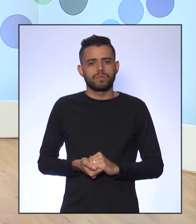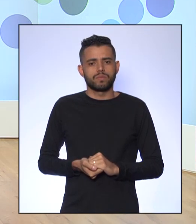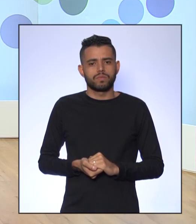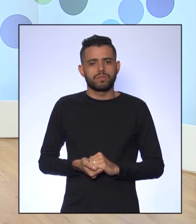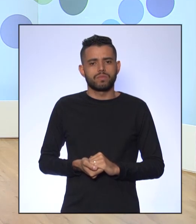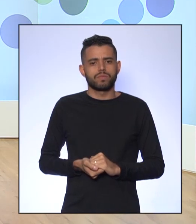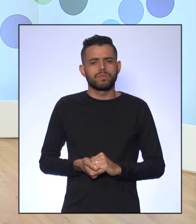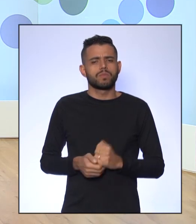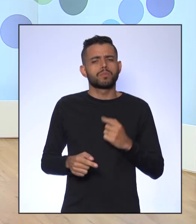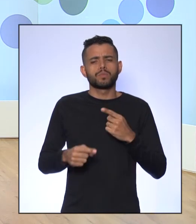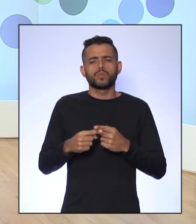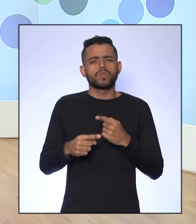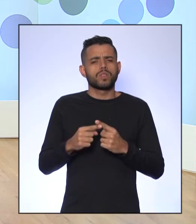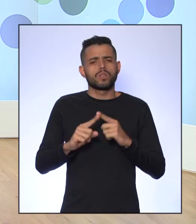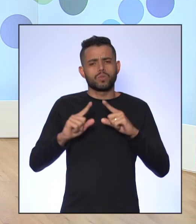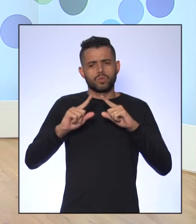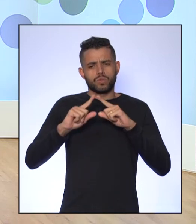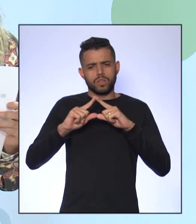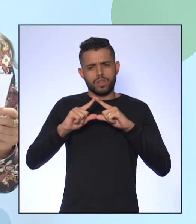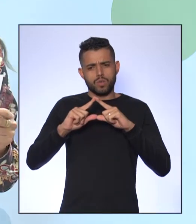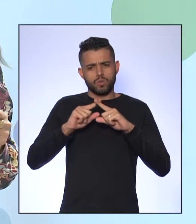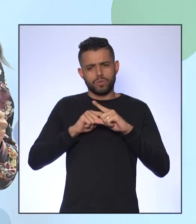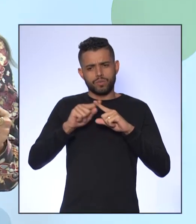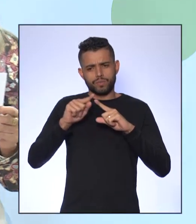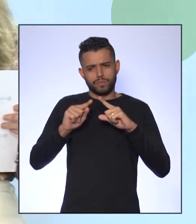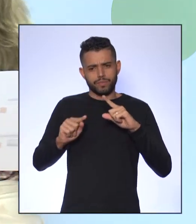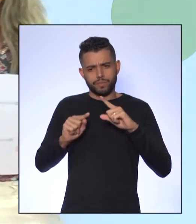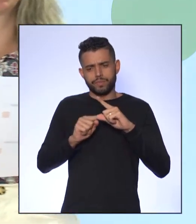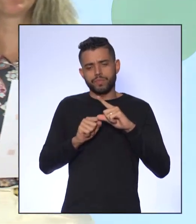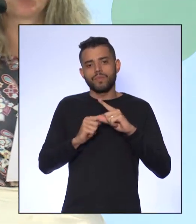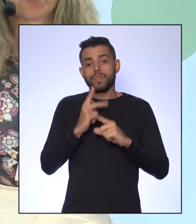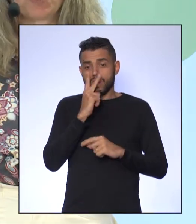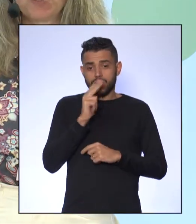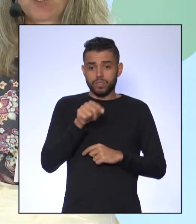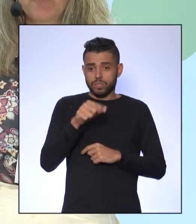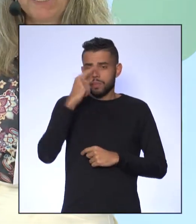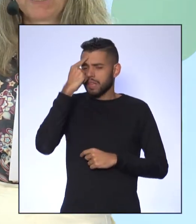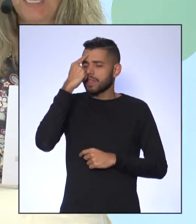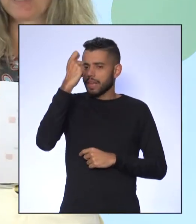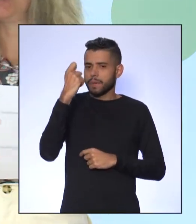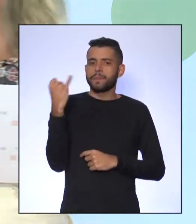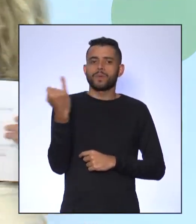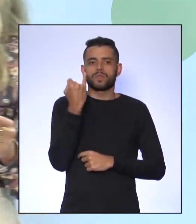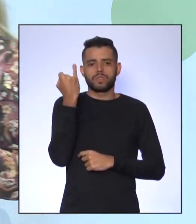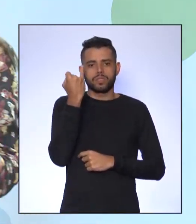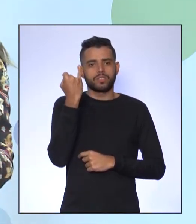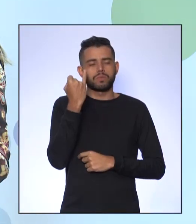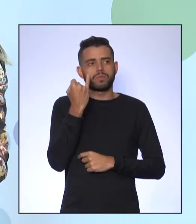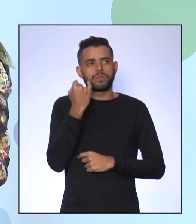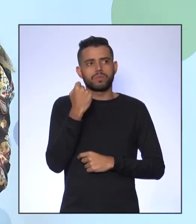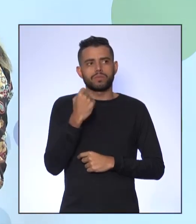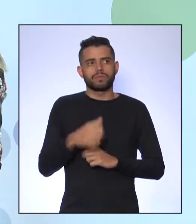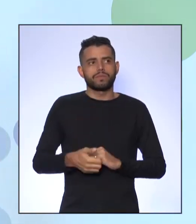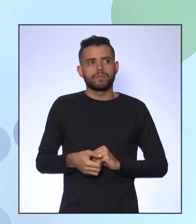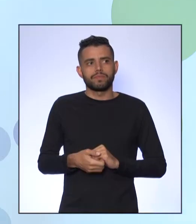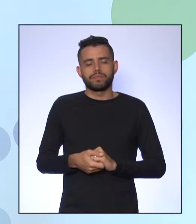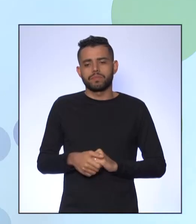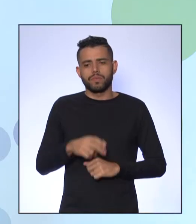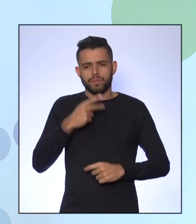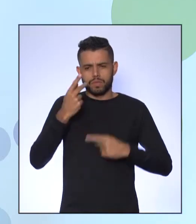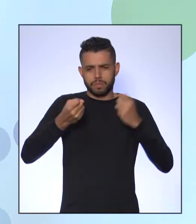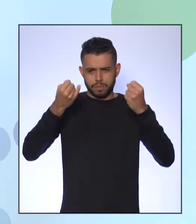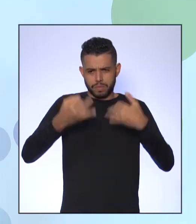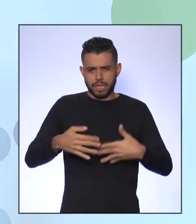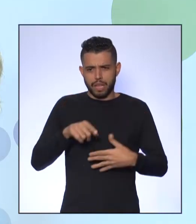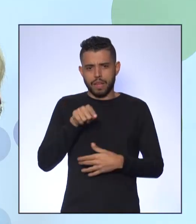Por que forma um triângulo retângulo? Acho que isso é uma ideia importante para a gente comentar aqui. Olha, se eu estou falando